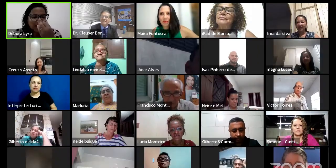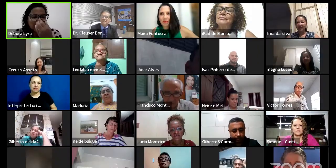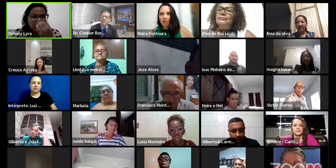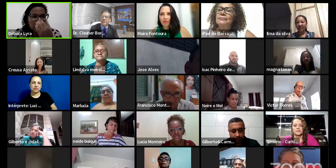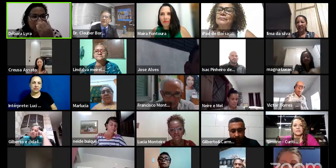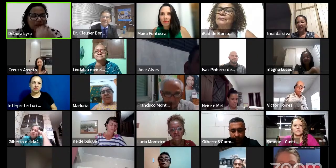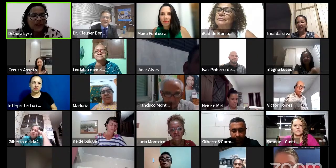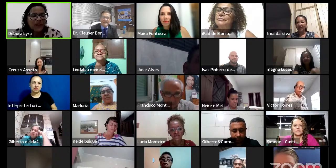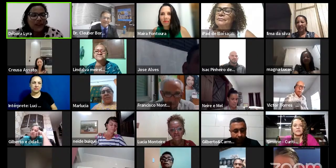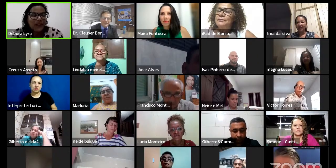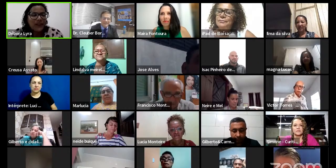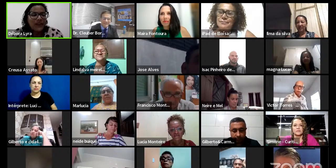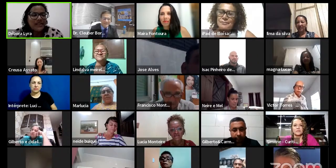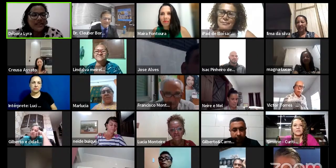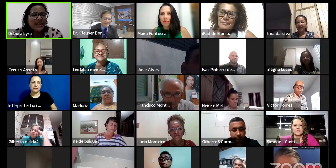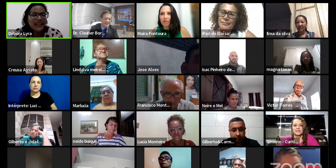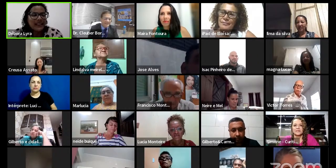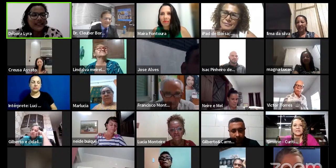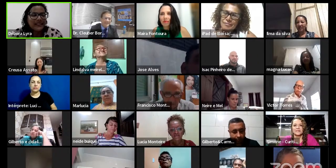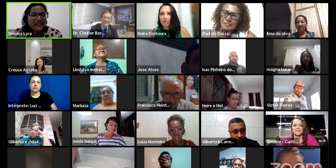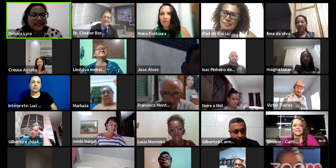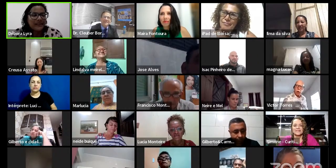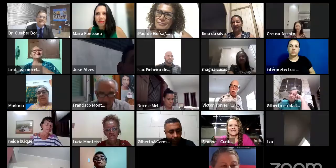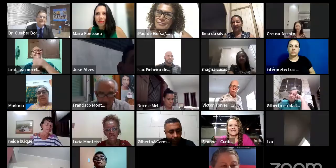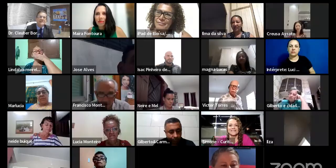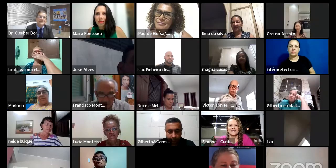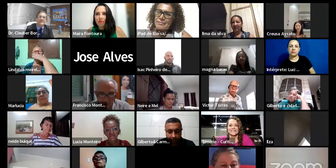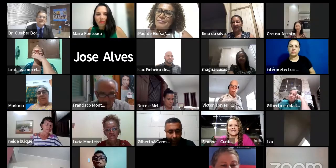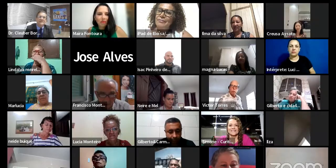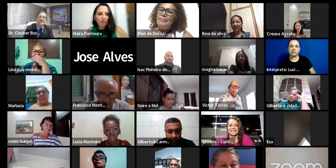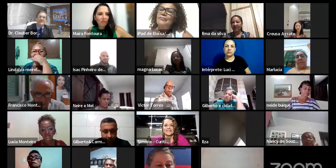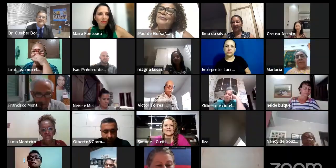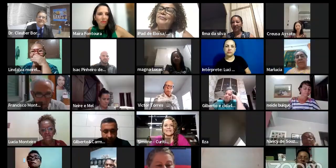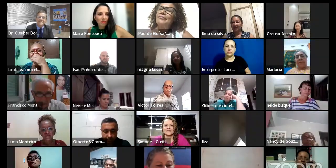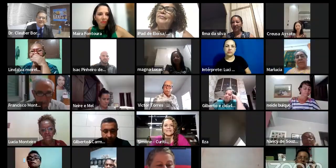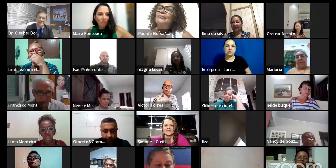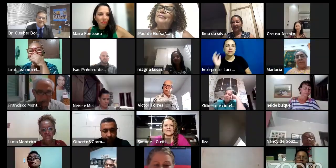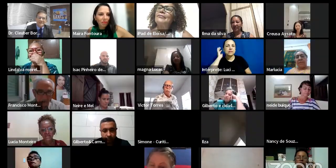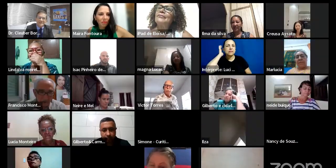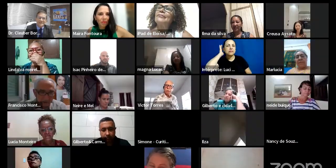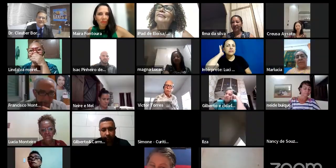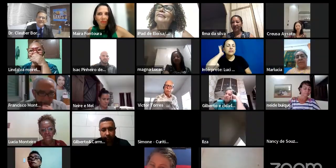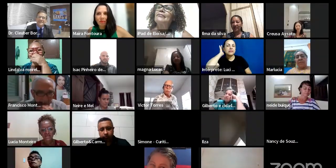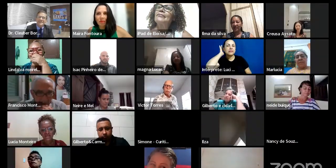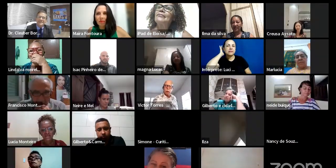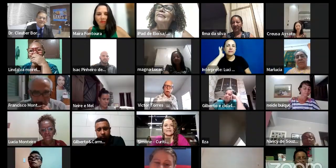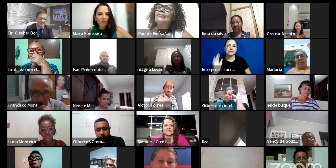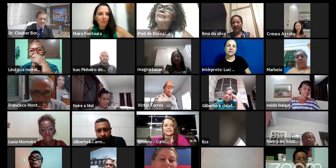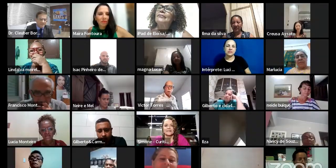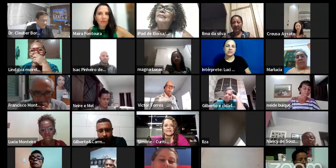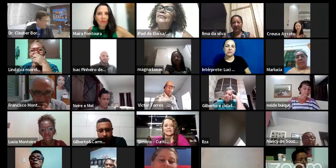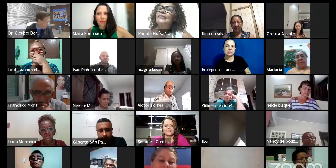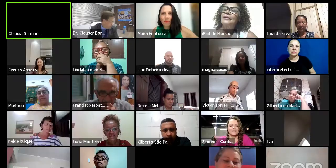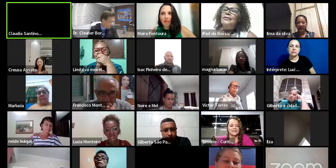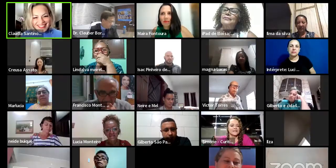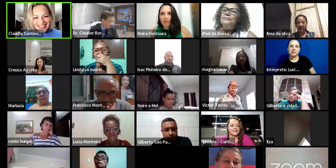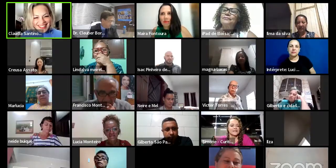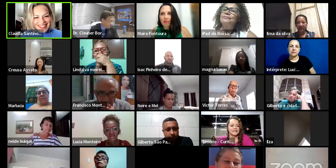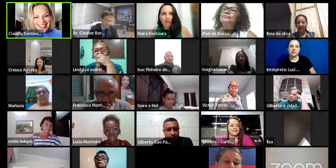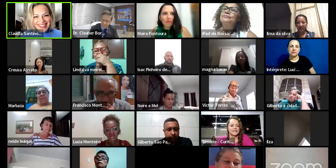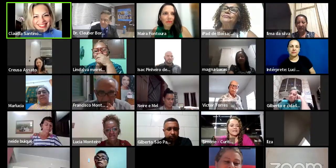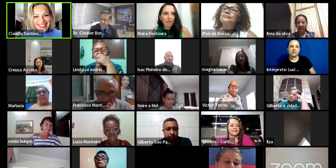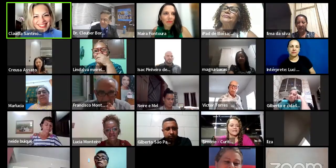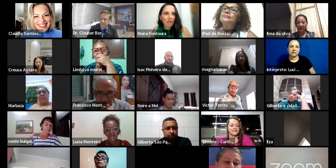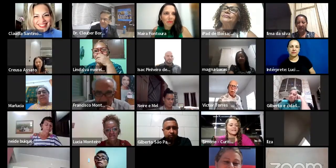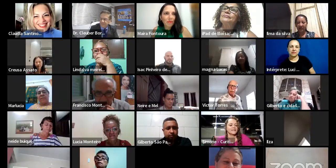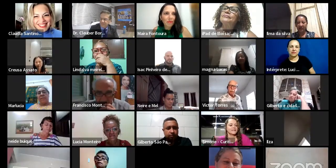Cláudia. Oi, Dinha. Boa noite, querida. Fala, mulher maravilhosa. Ai,